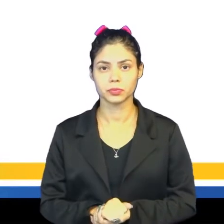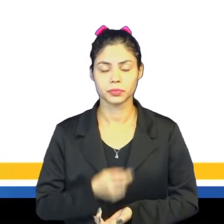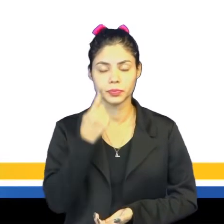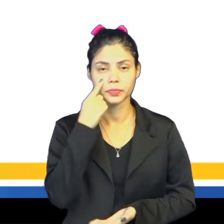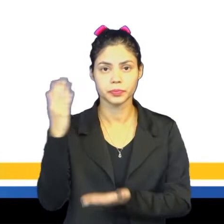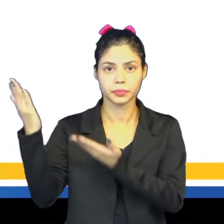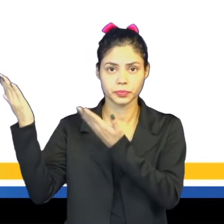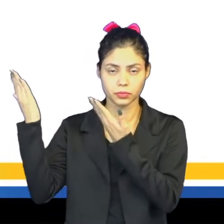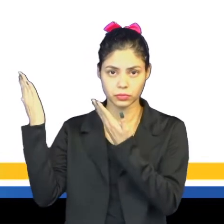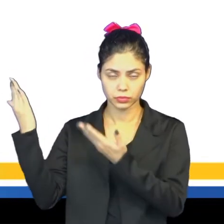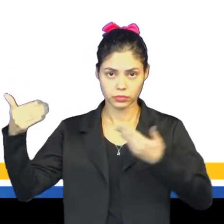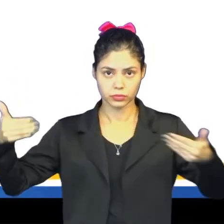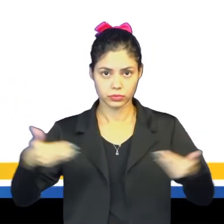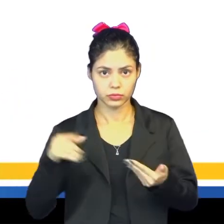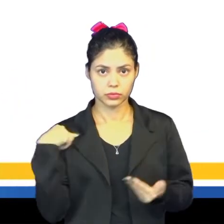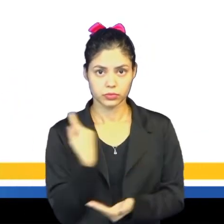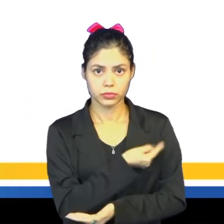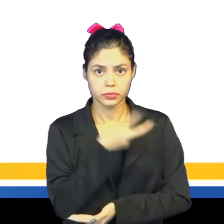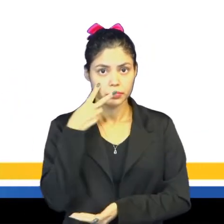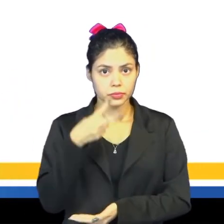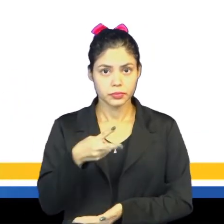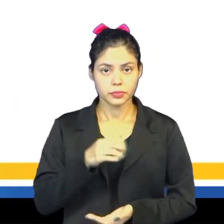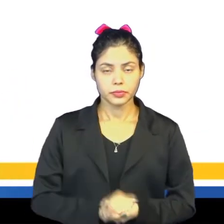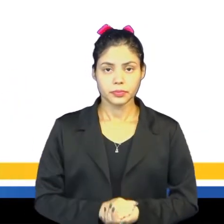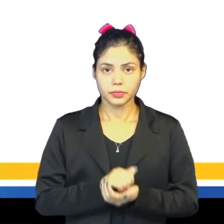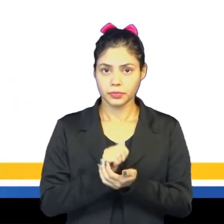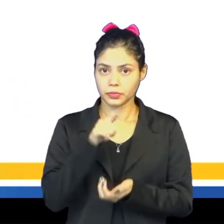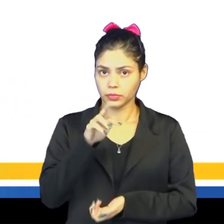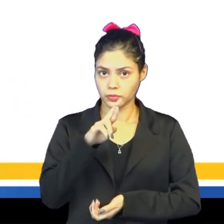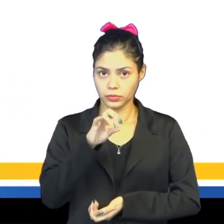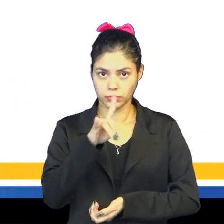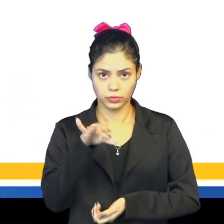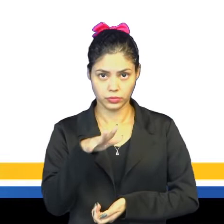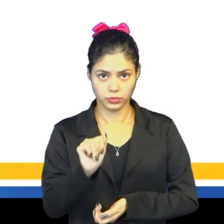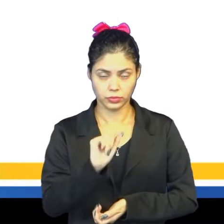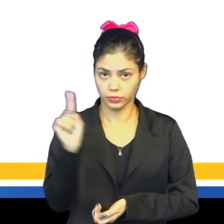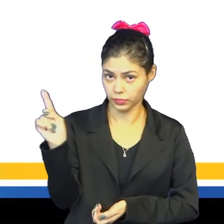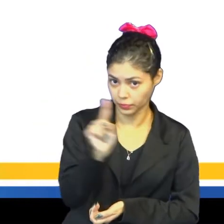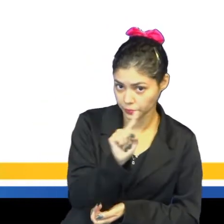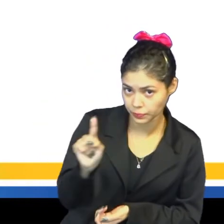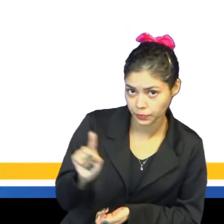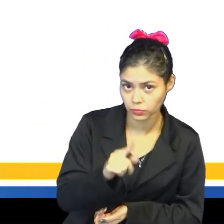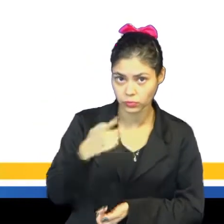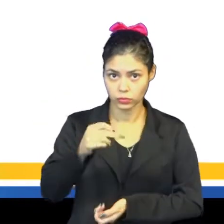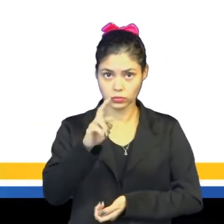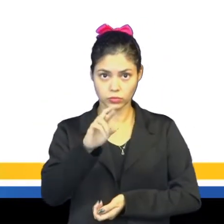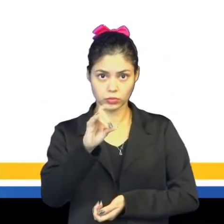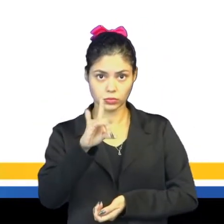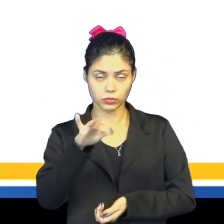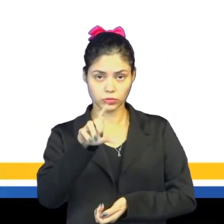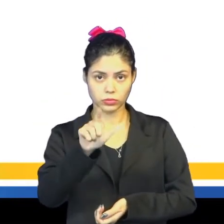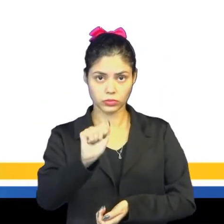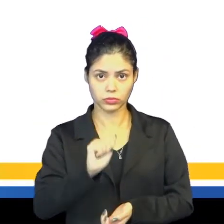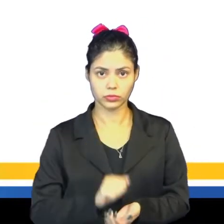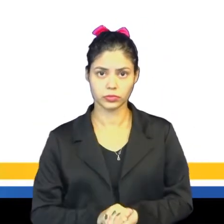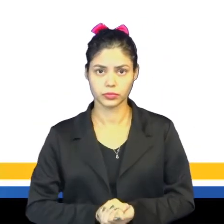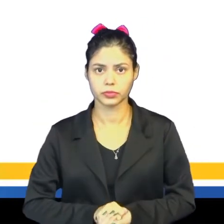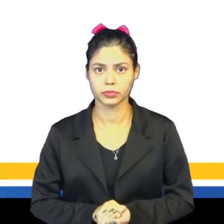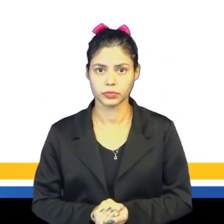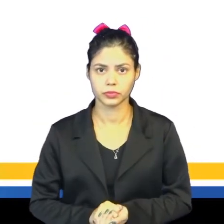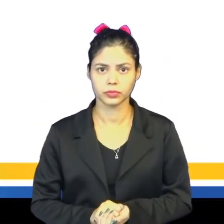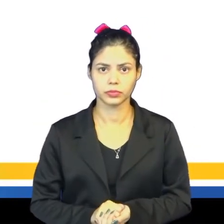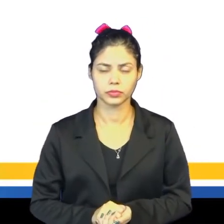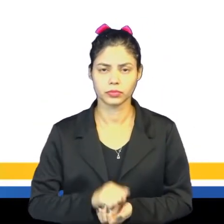Então aí, agora nós vamos ver grandezas não proporcionais. Olha só,